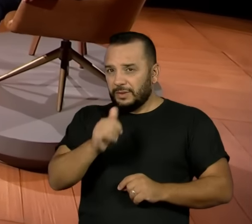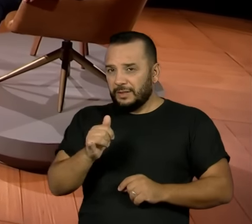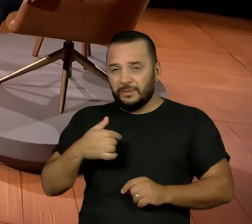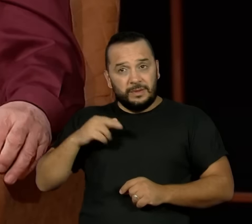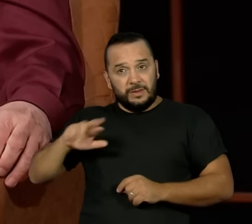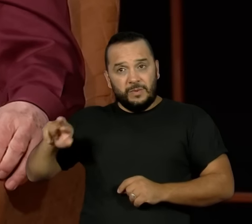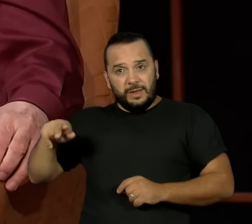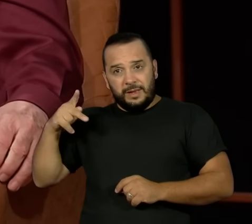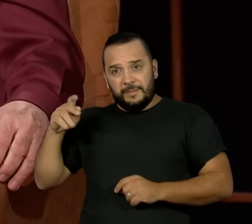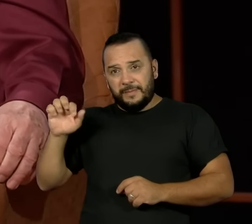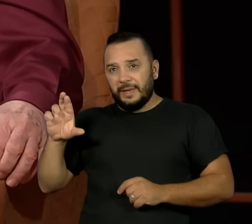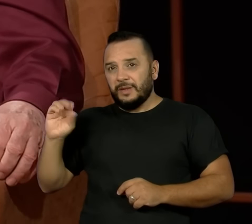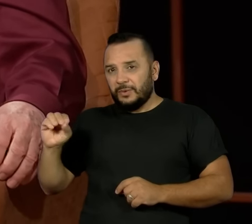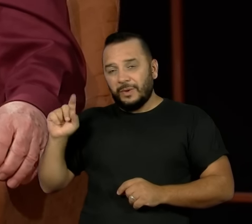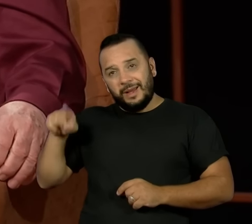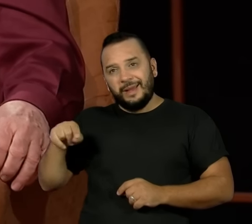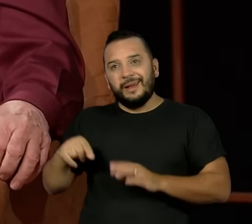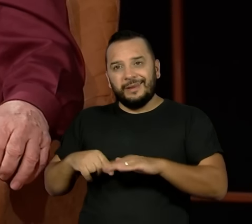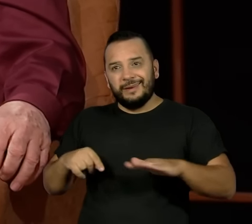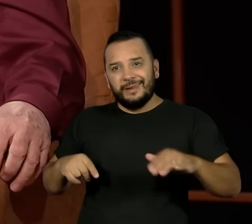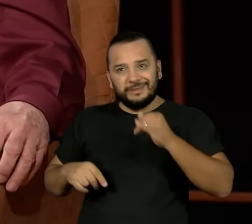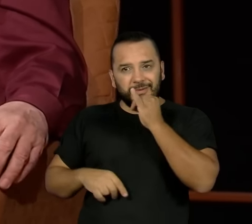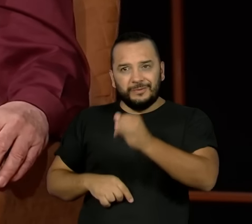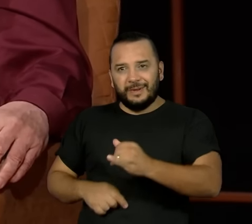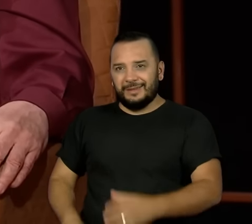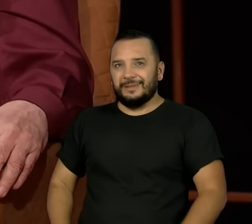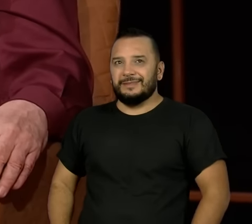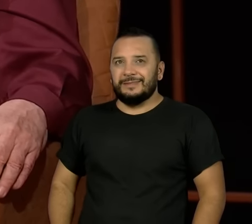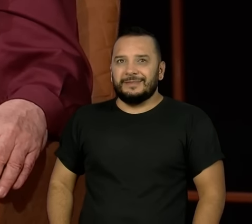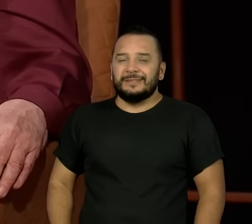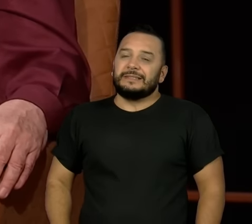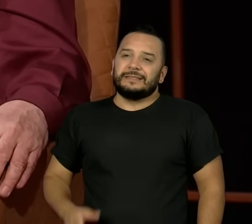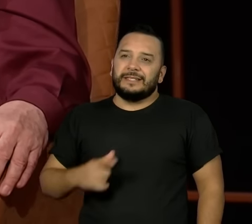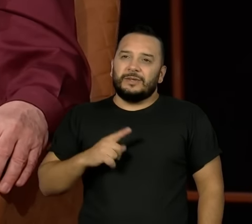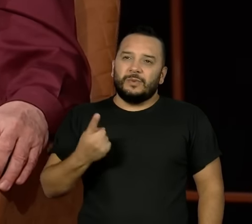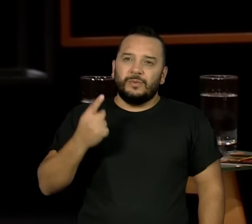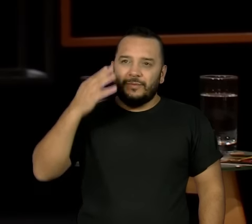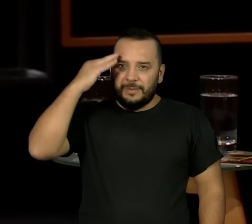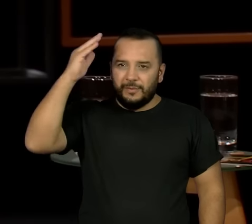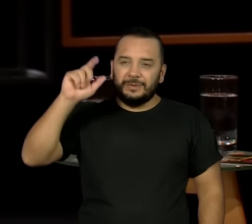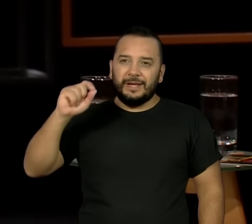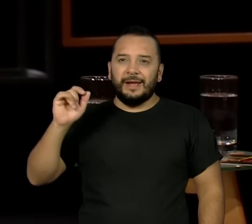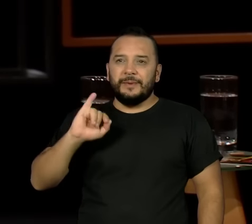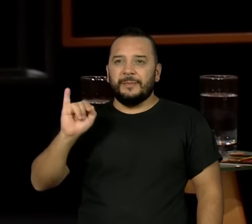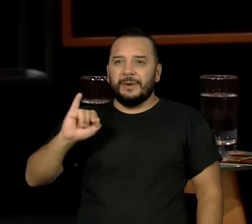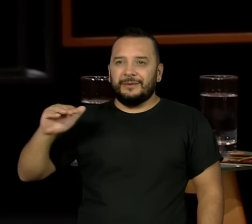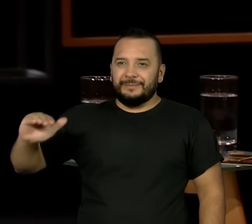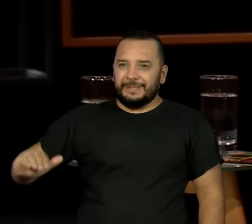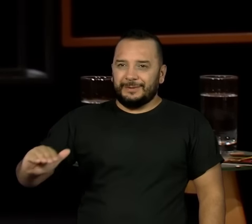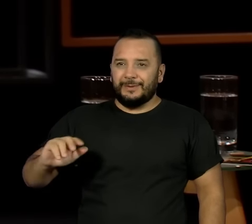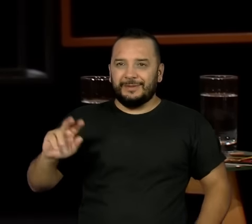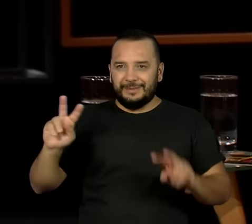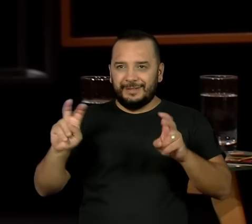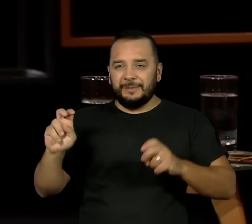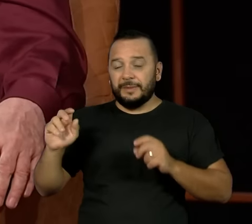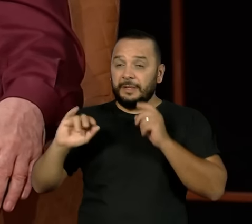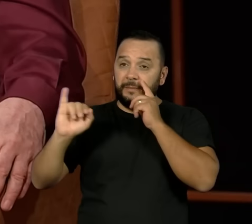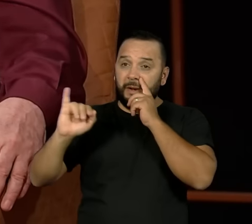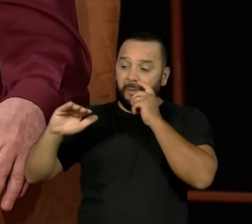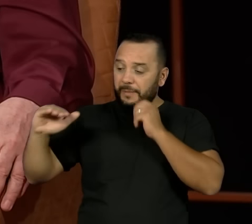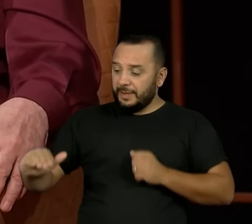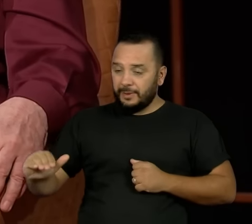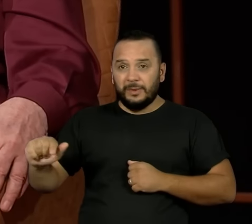faz, é a criança que fala. Sabe, tem um que faz muito sucesso do irmão menor, que ele fala assim, irmão menor é